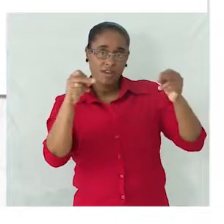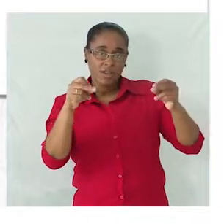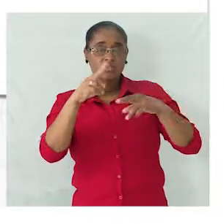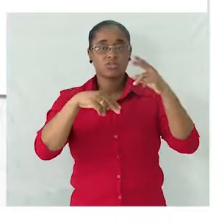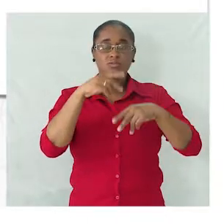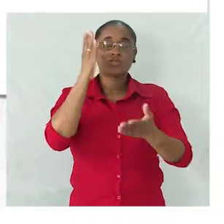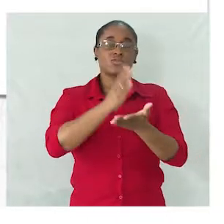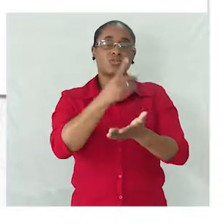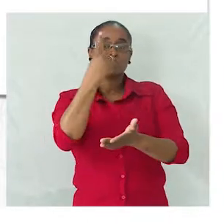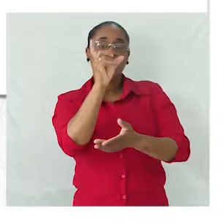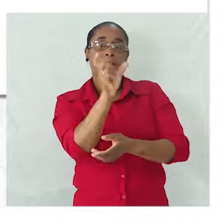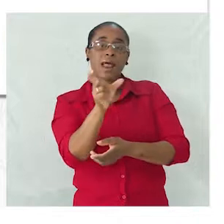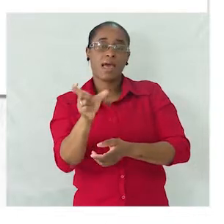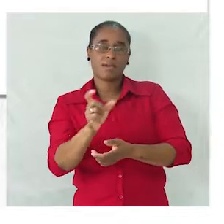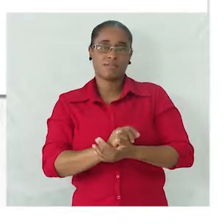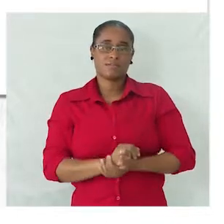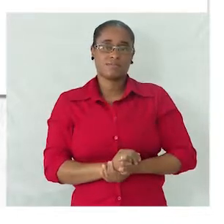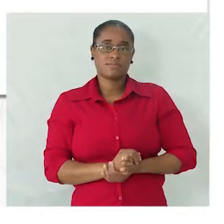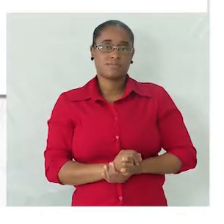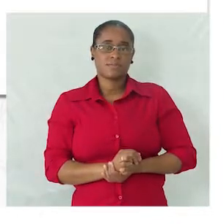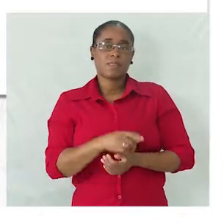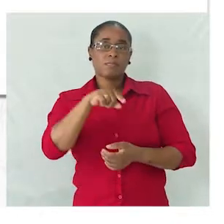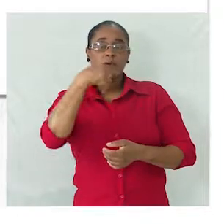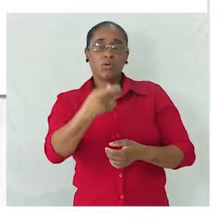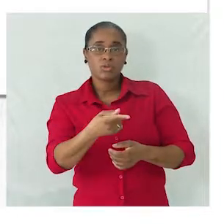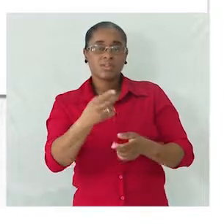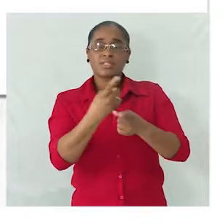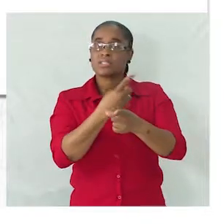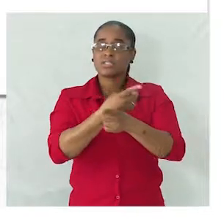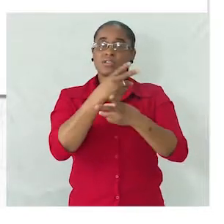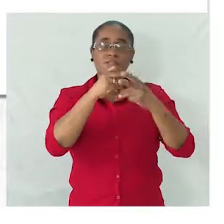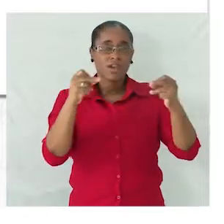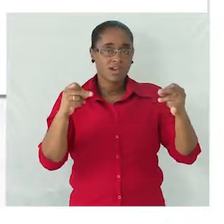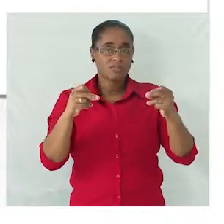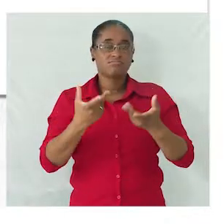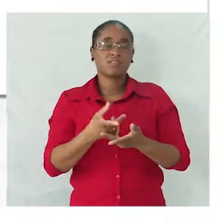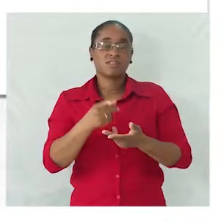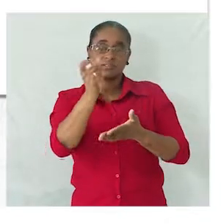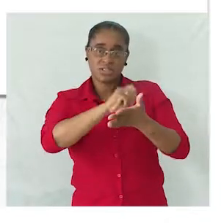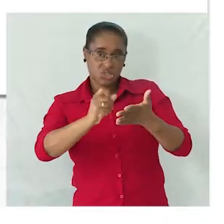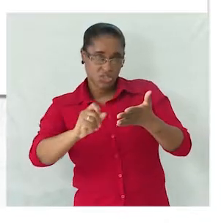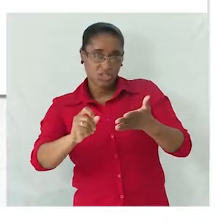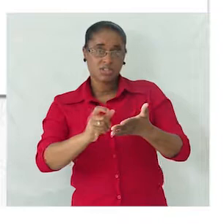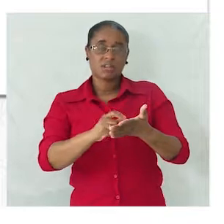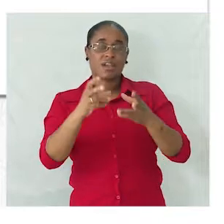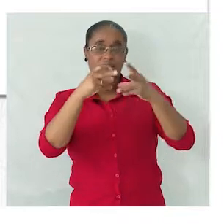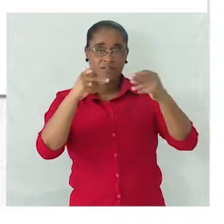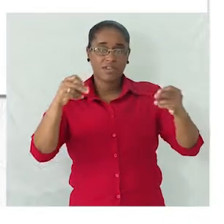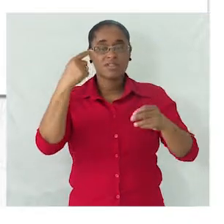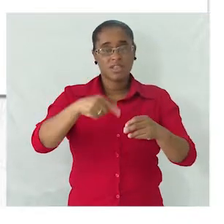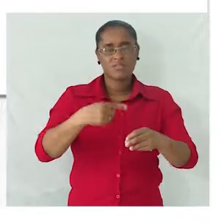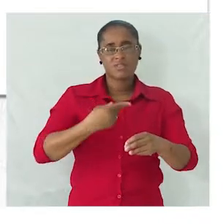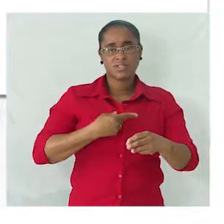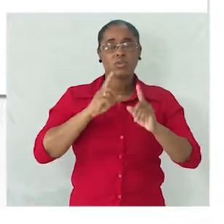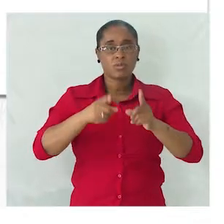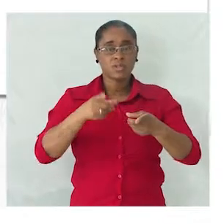única palavra. Uma outra característica de frase é o fato de que, na escrita, a frase deve sempre começar